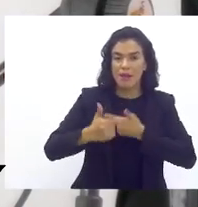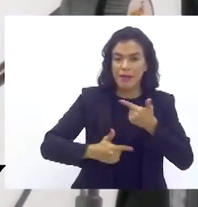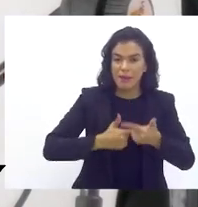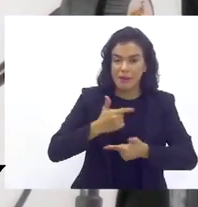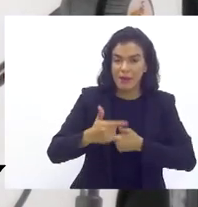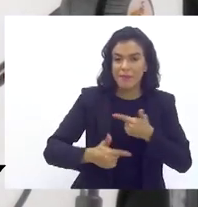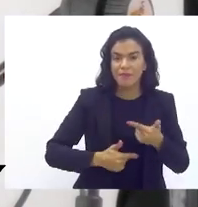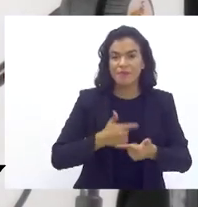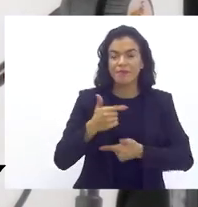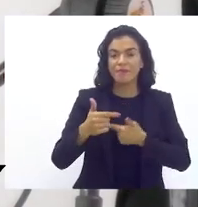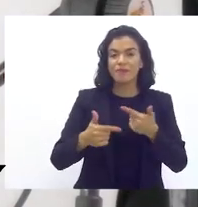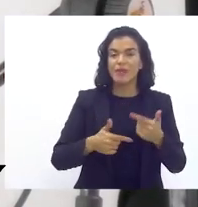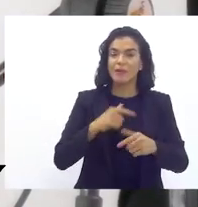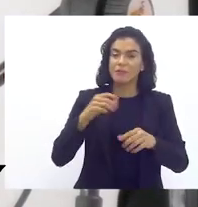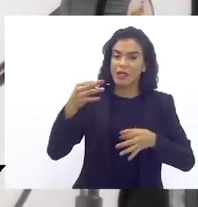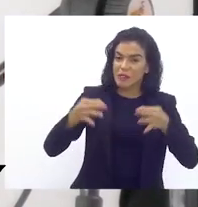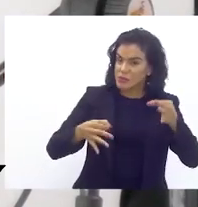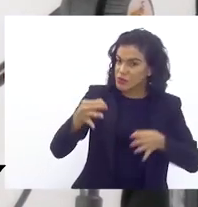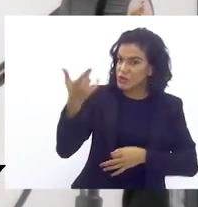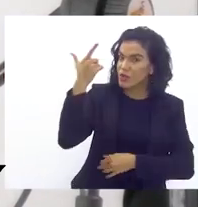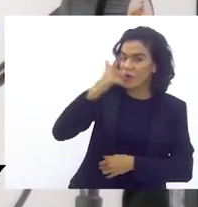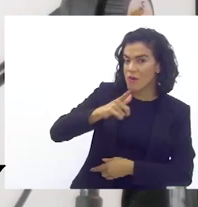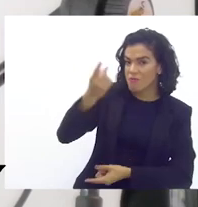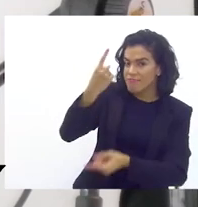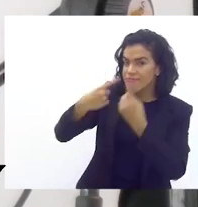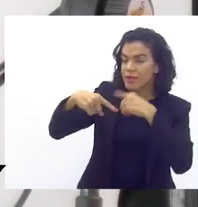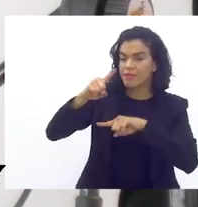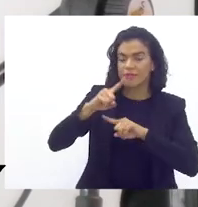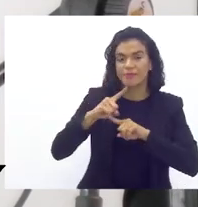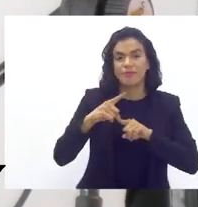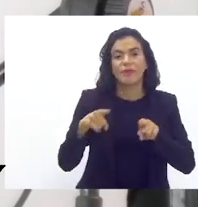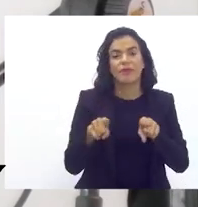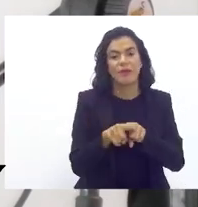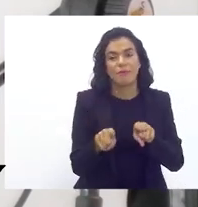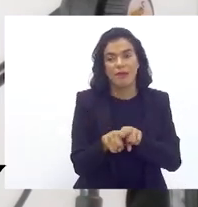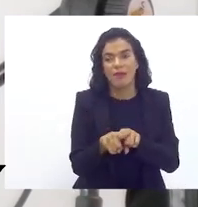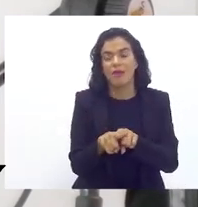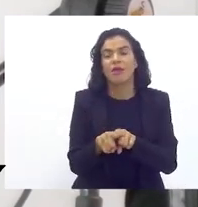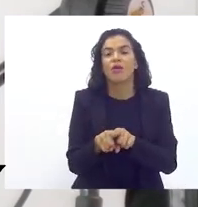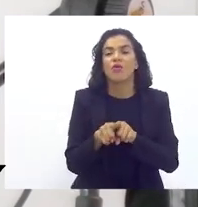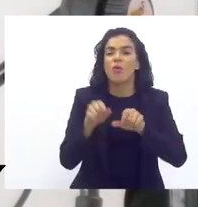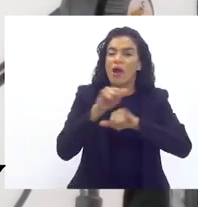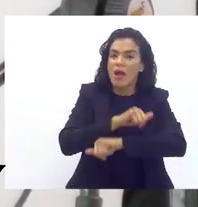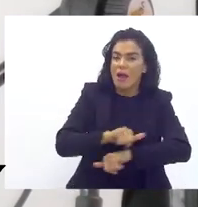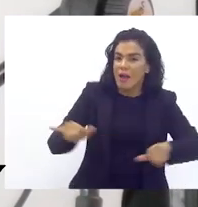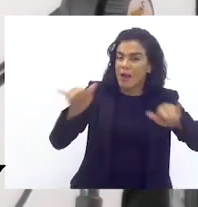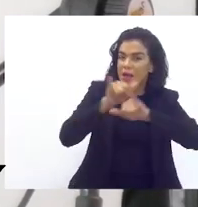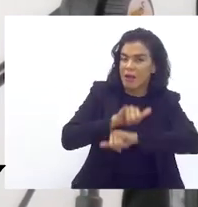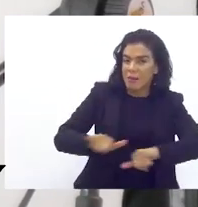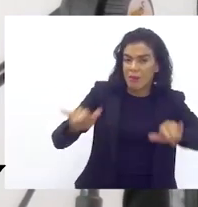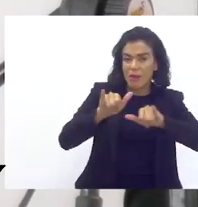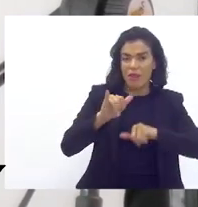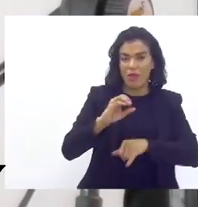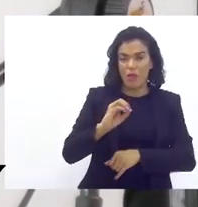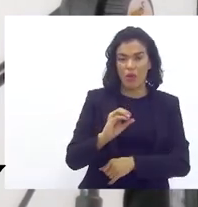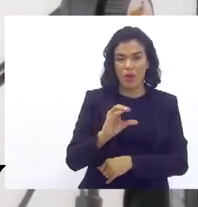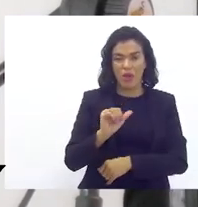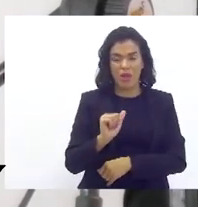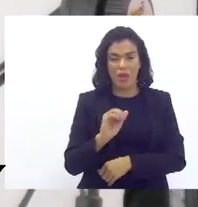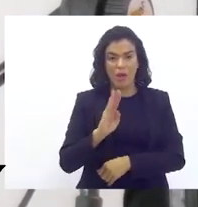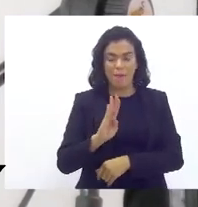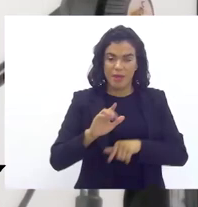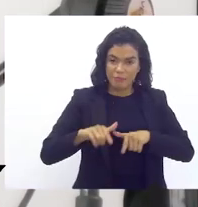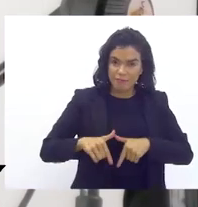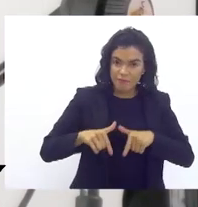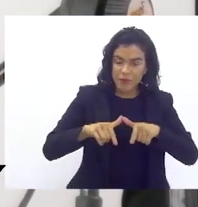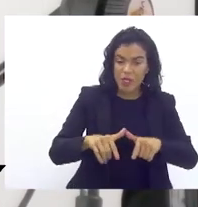para que essa injustiça fosse corrigida tendo inclusive uma campanha que a Ordem dos Advogados fez uma campanha